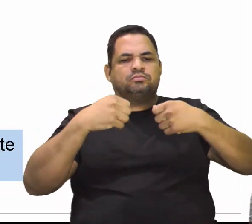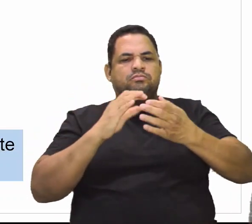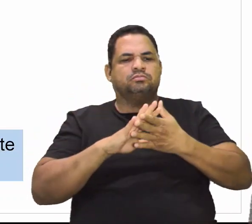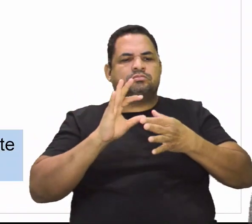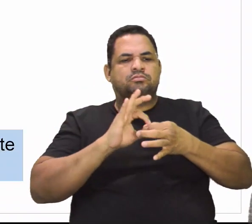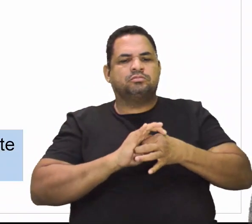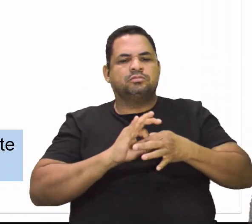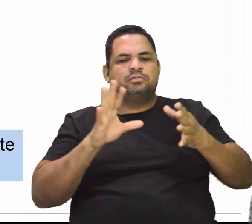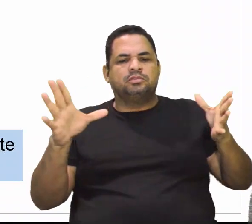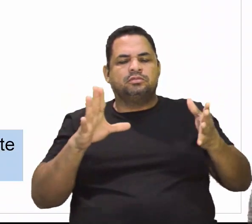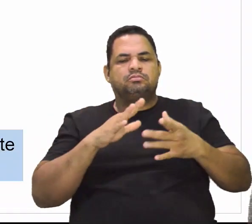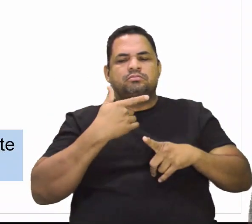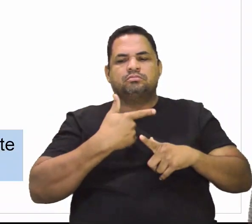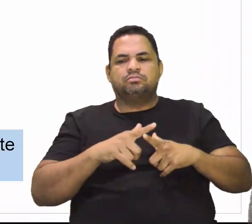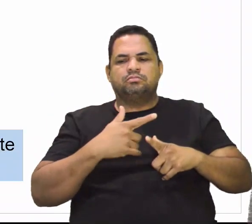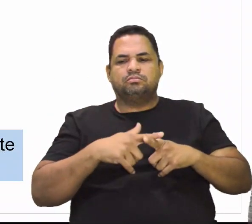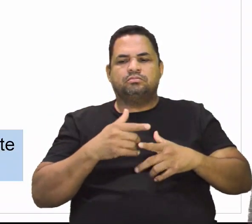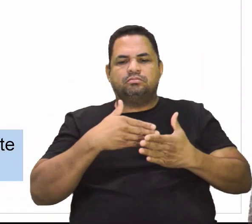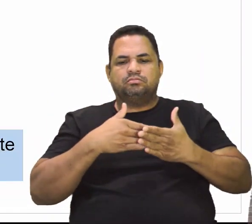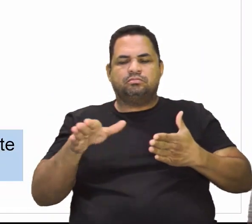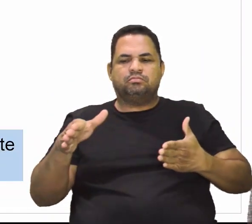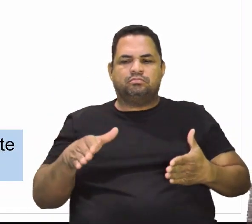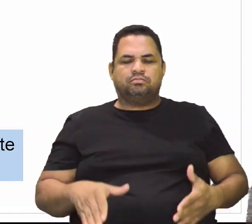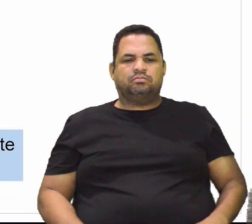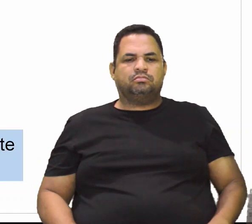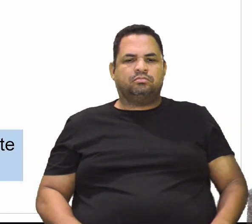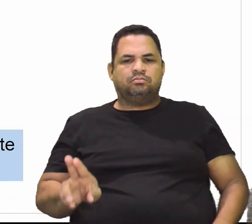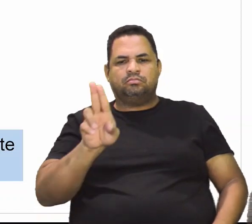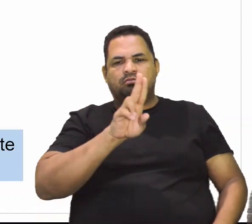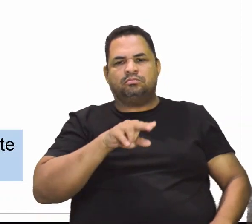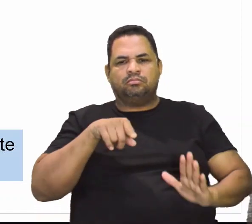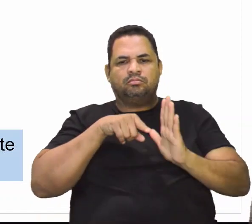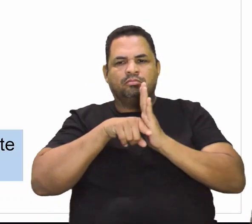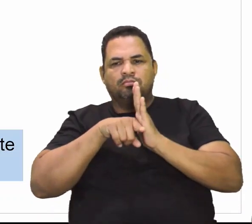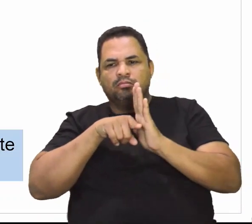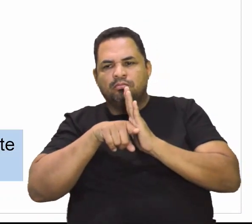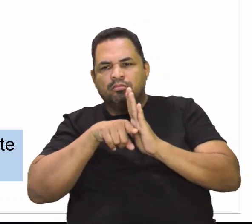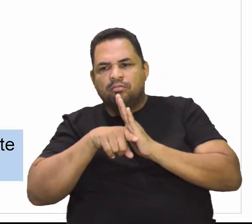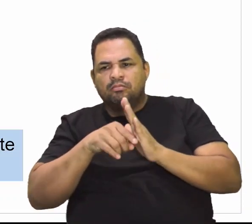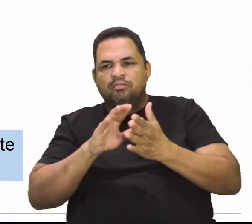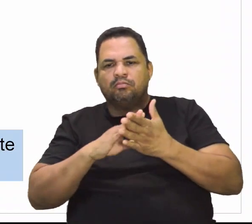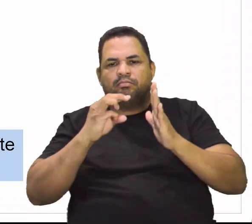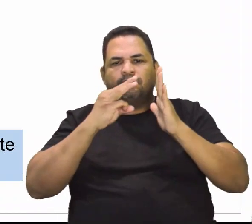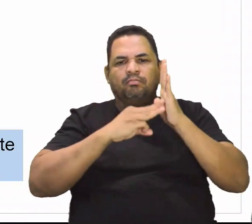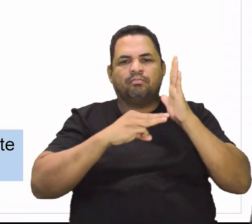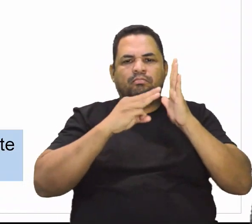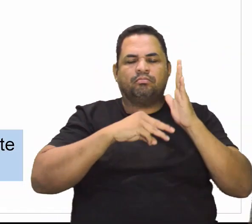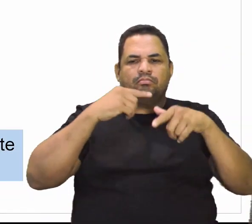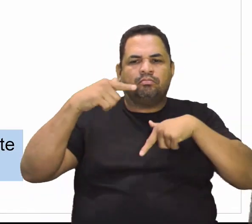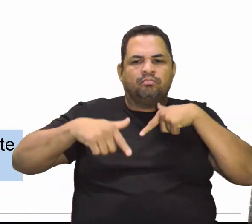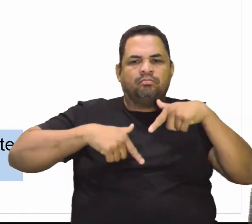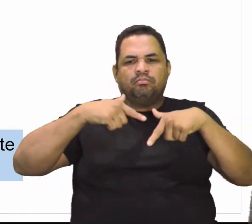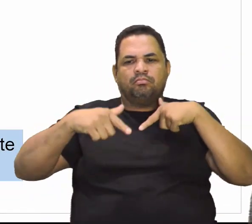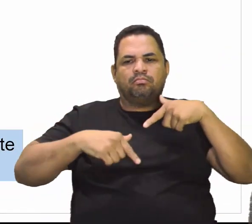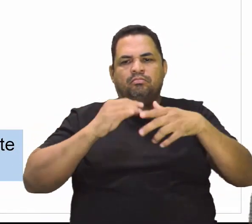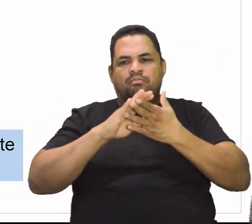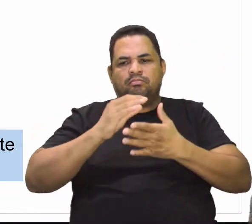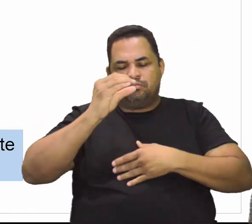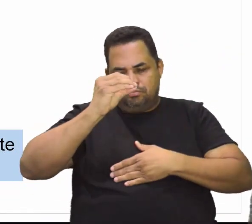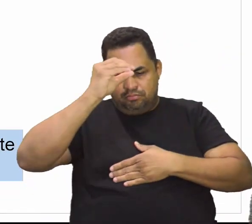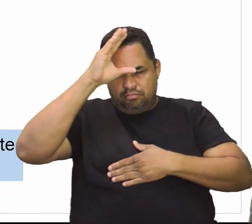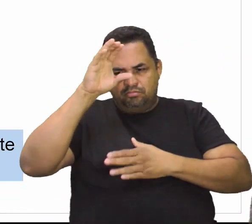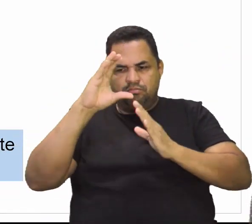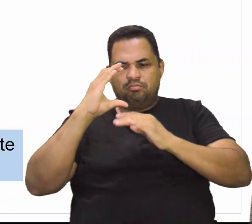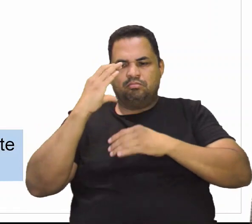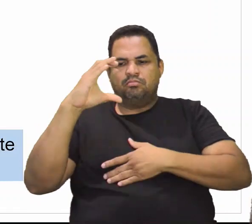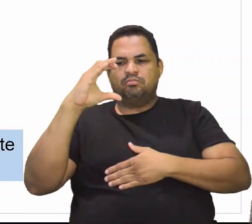eliminar livremente problemas. O uso da pesquisa e investigação como método de produção do